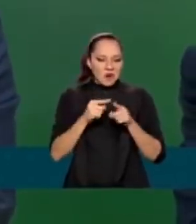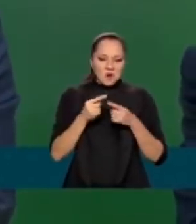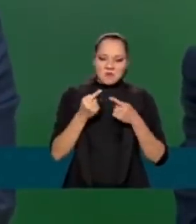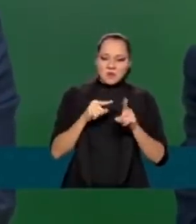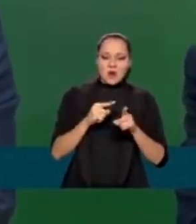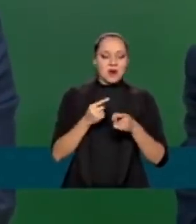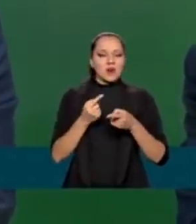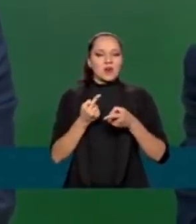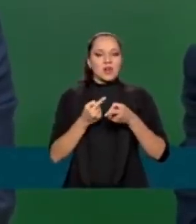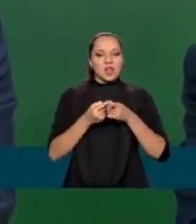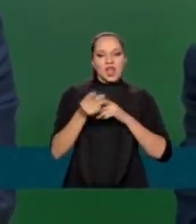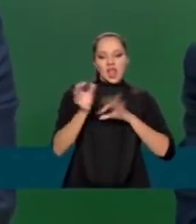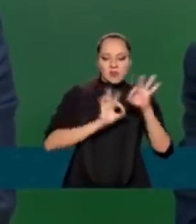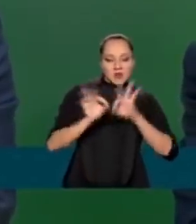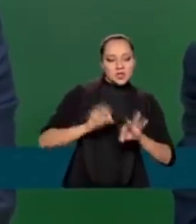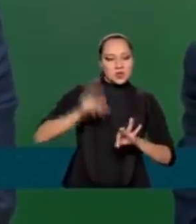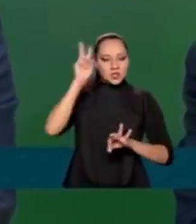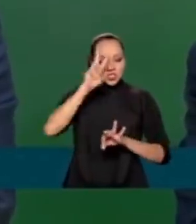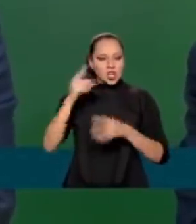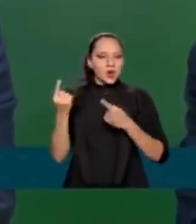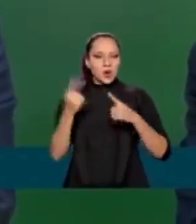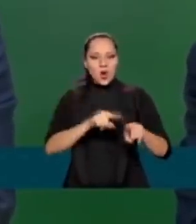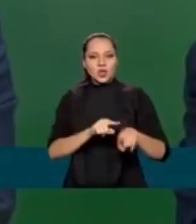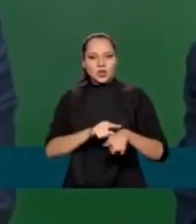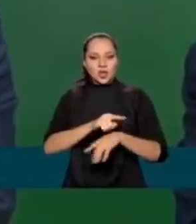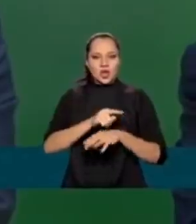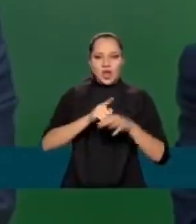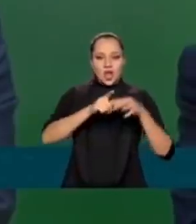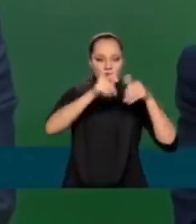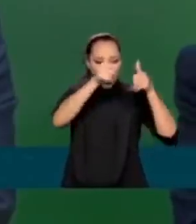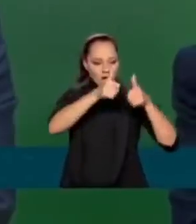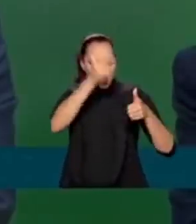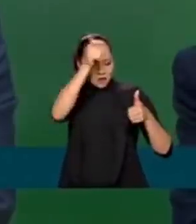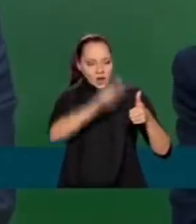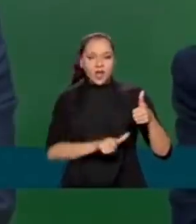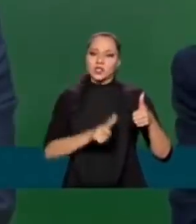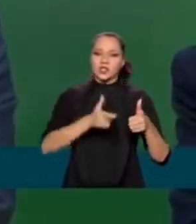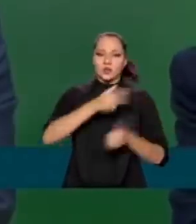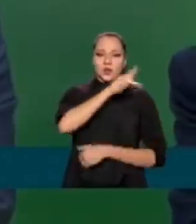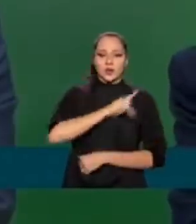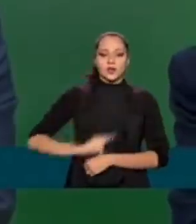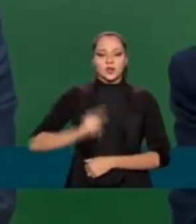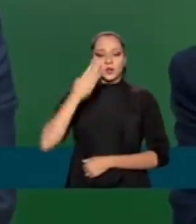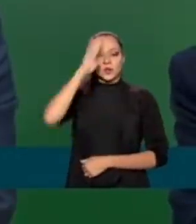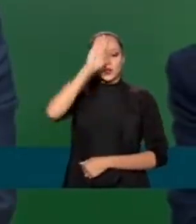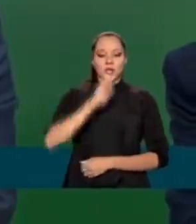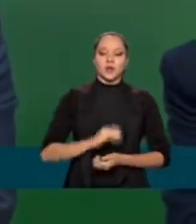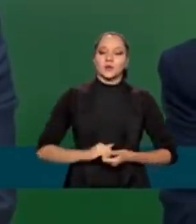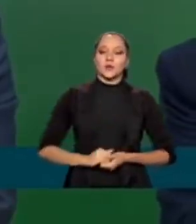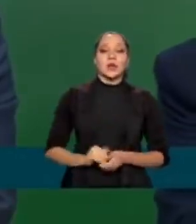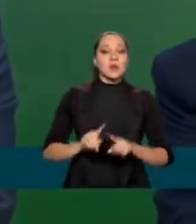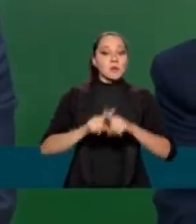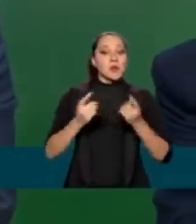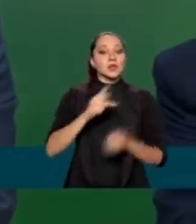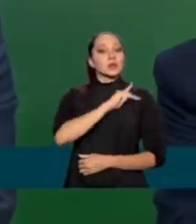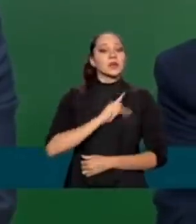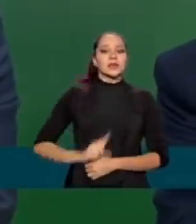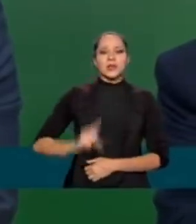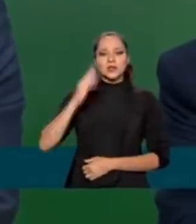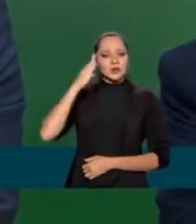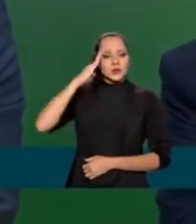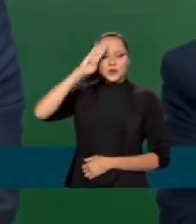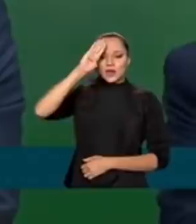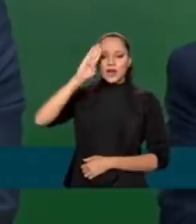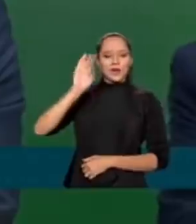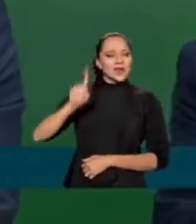uma narrativa para tentar afetar a imagem do presidente Bolsonaro. Mas o presidente Bolsonaro é aquele